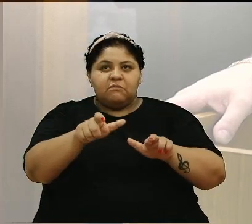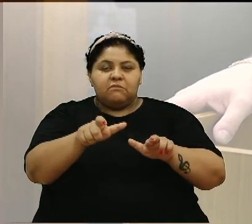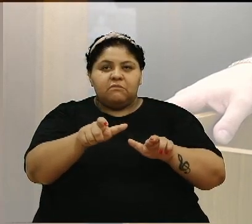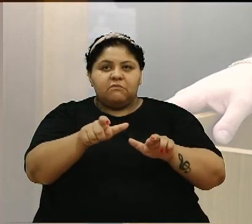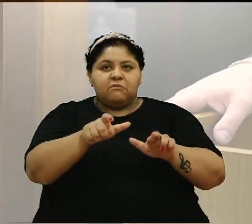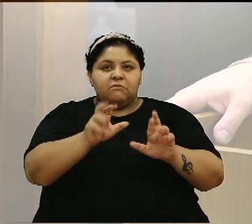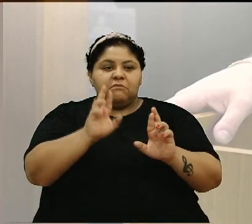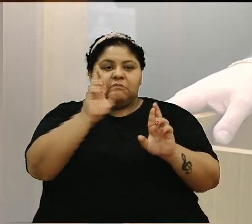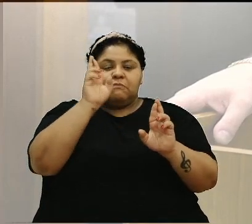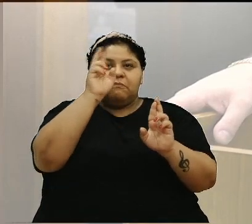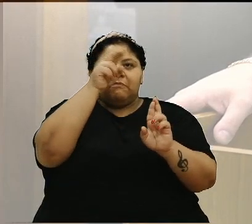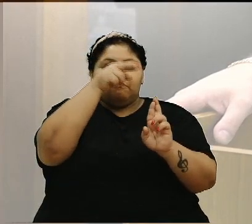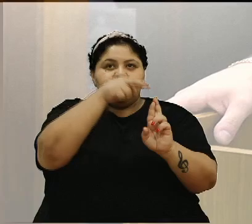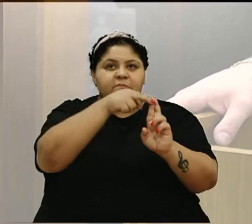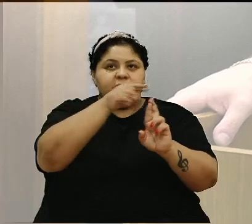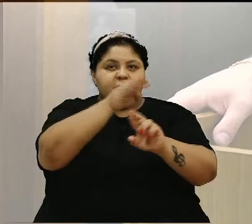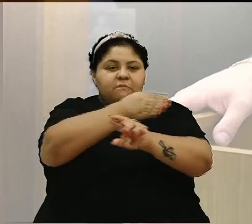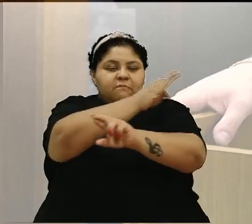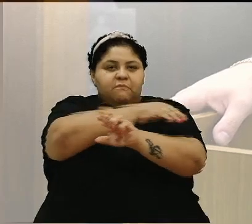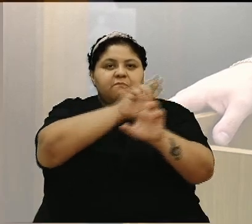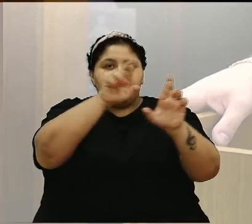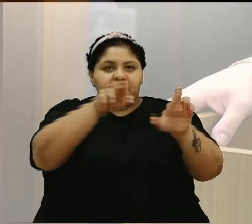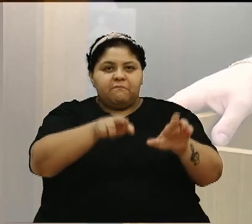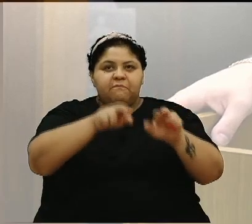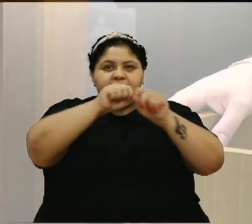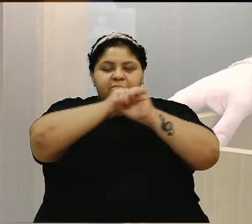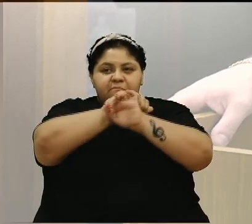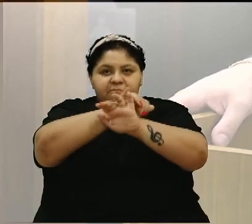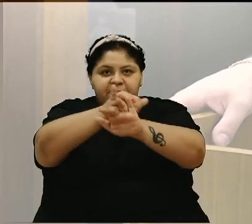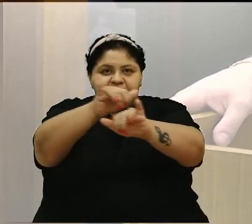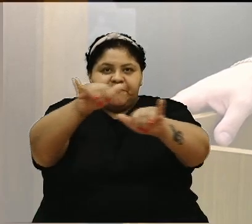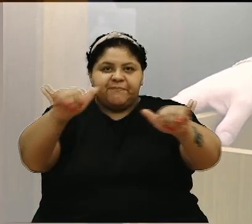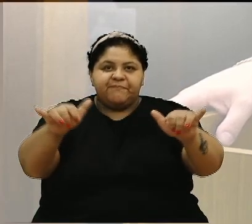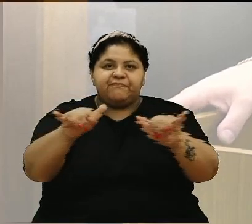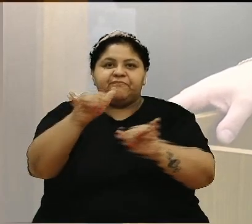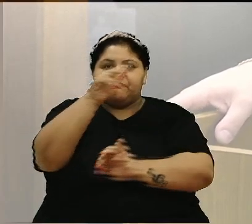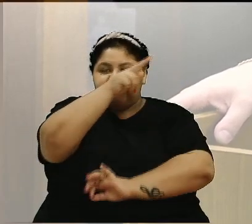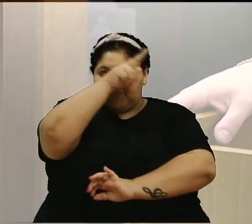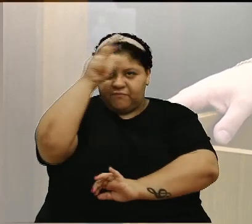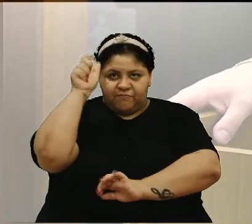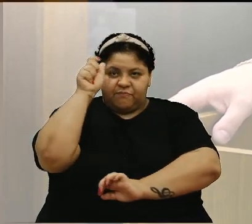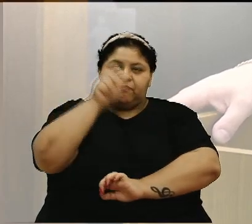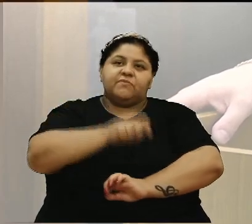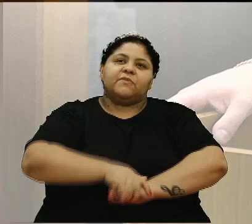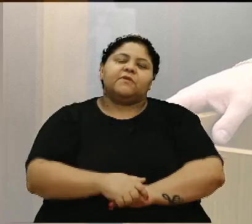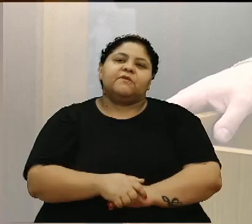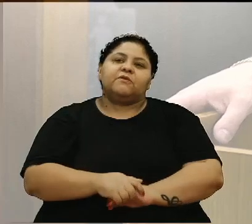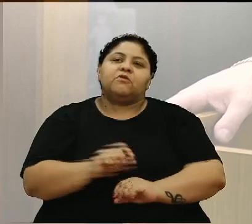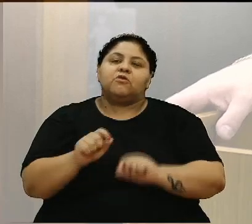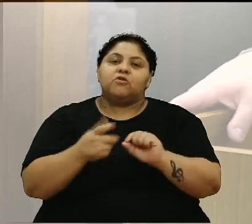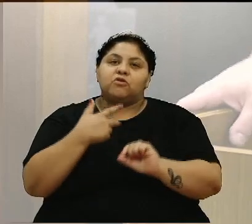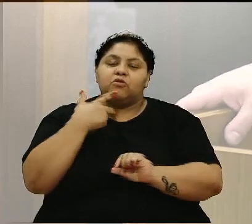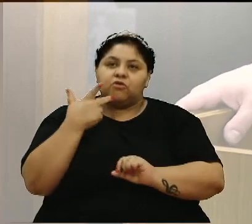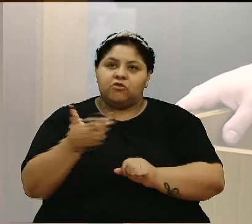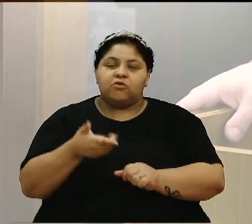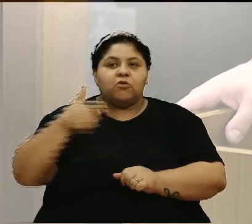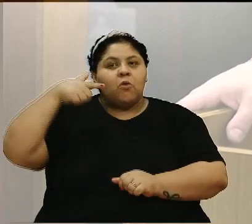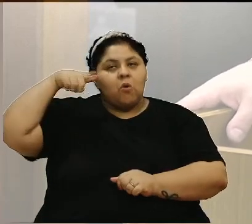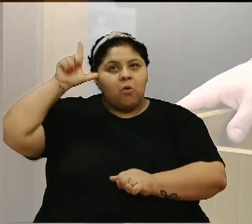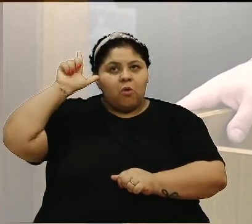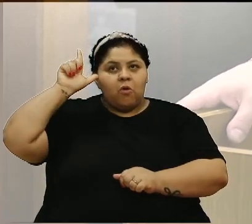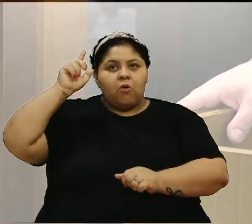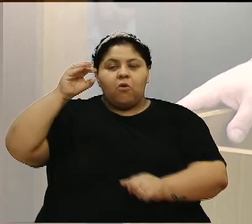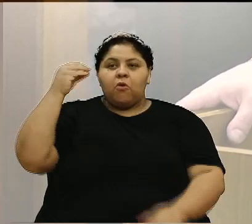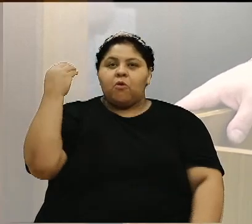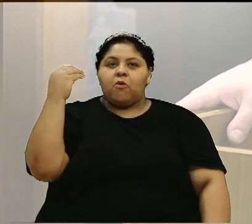região da Serra Gaúcha. Estenda os meus cumprimentos também ao prefeito. Como falei, estivemos ontem em